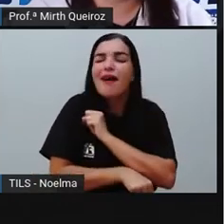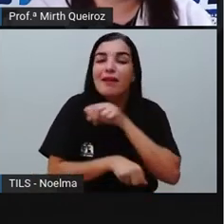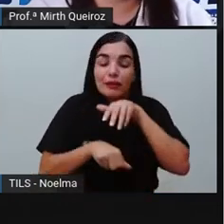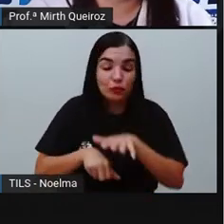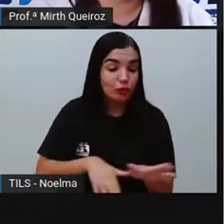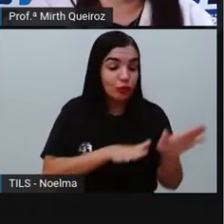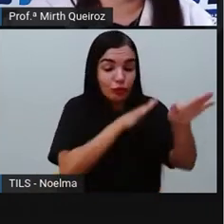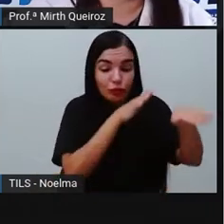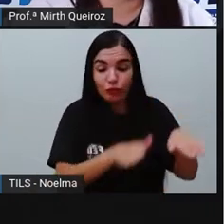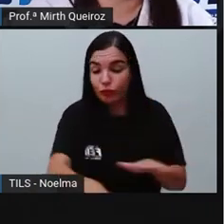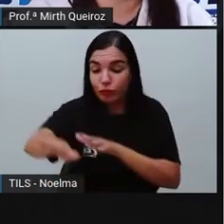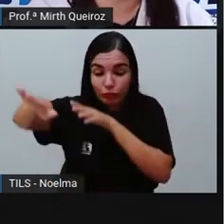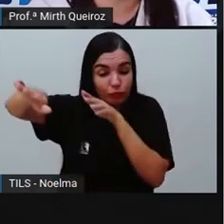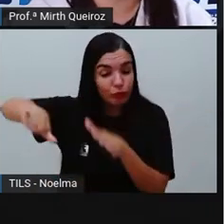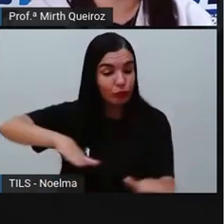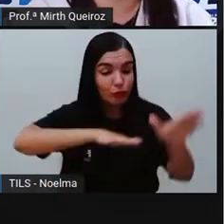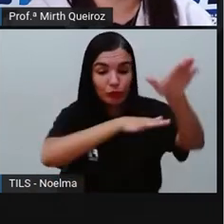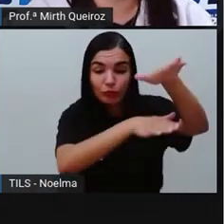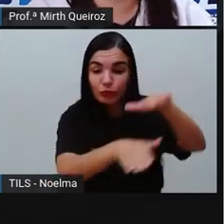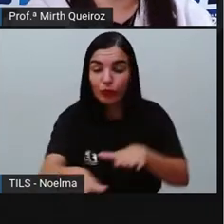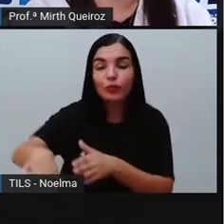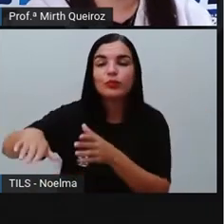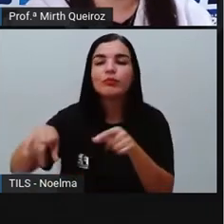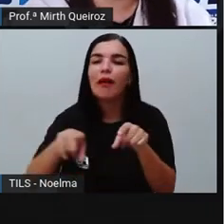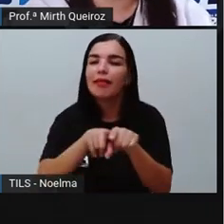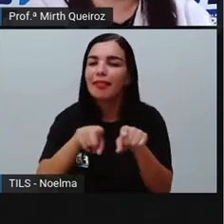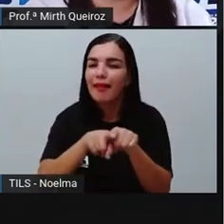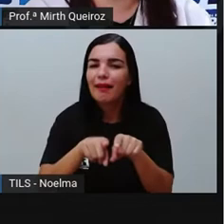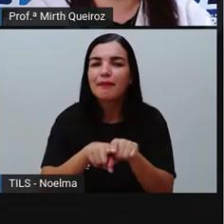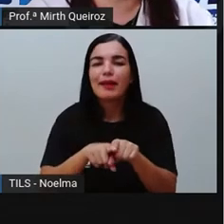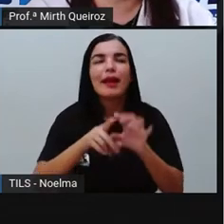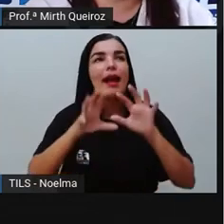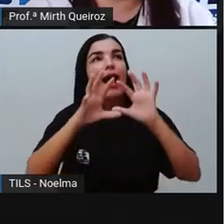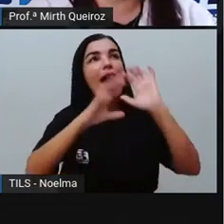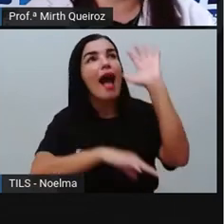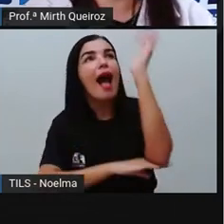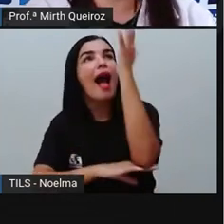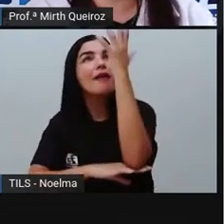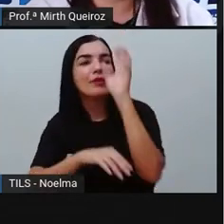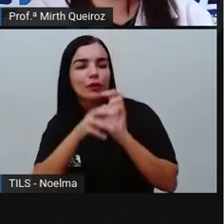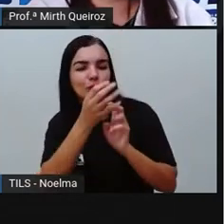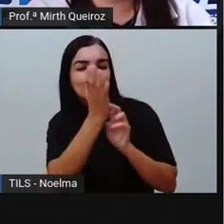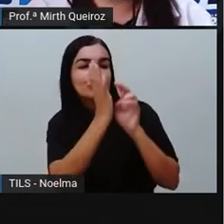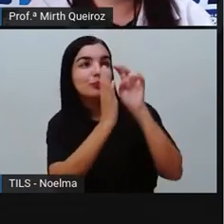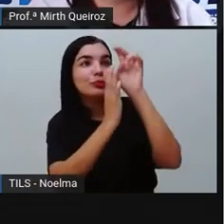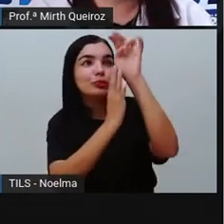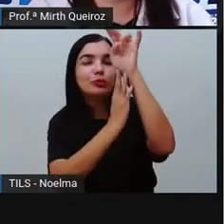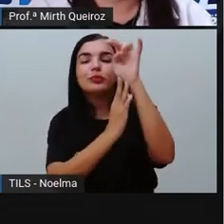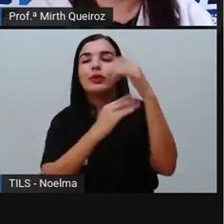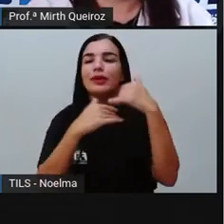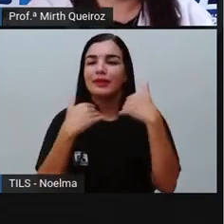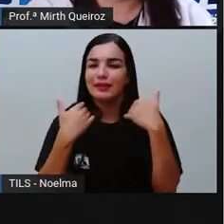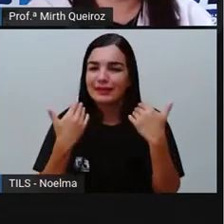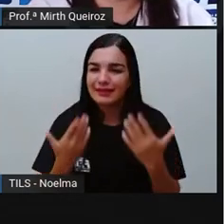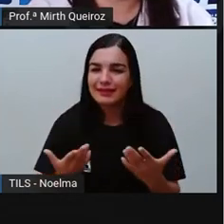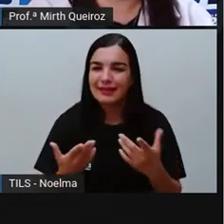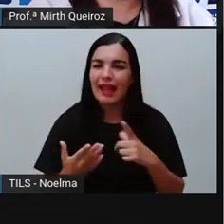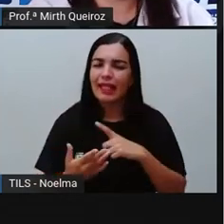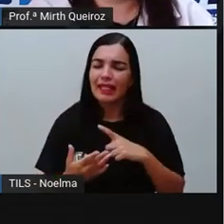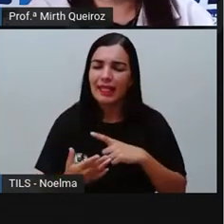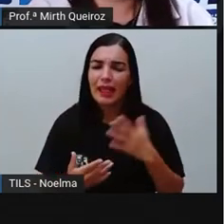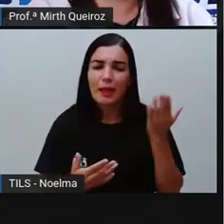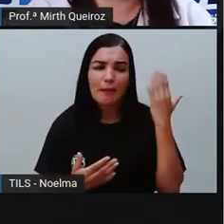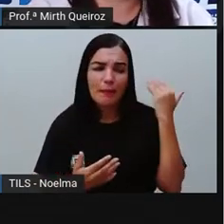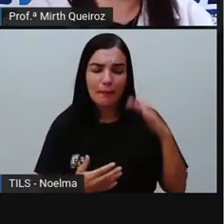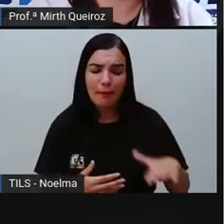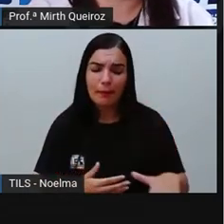gente via muitas crianças brincando de patins também. Subir em árvore, quem na minha época nunca subiu em árvore, né? E era também,